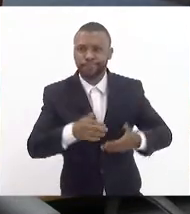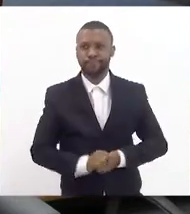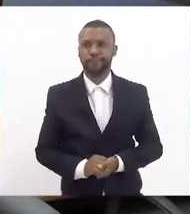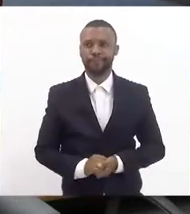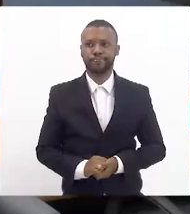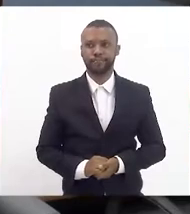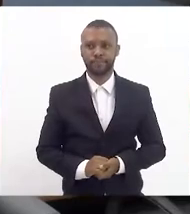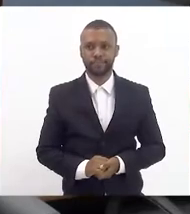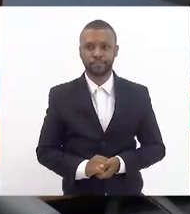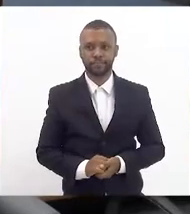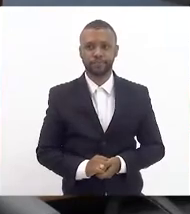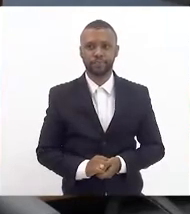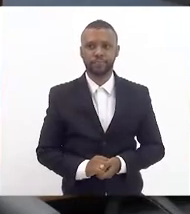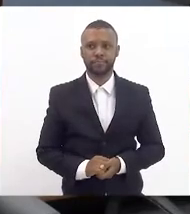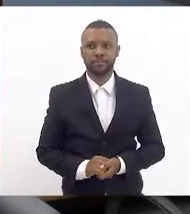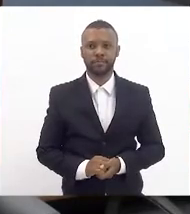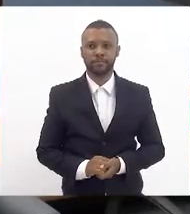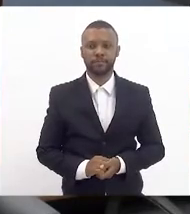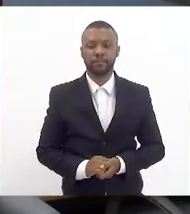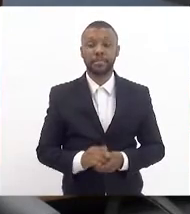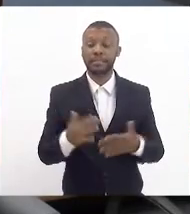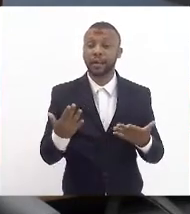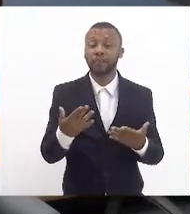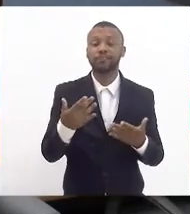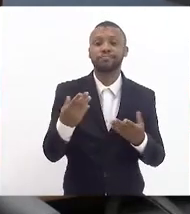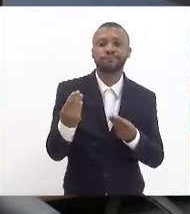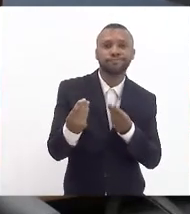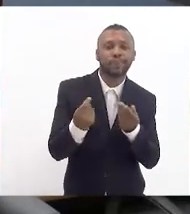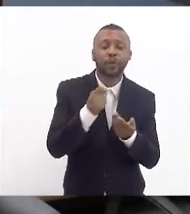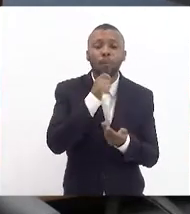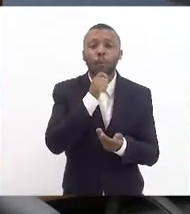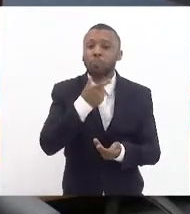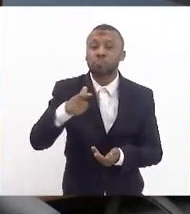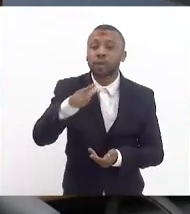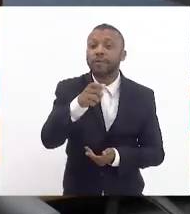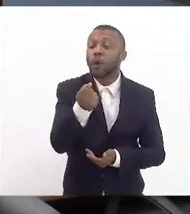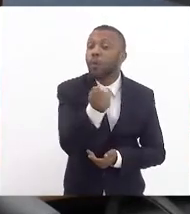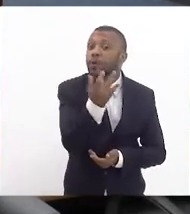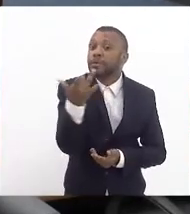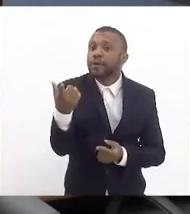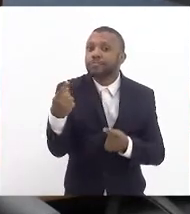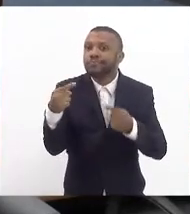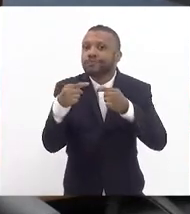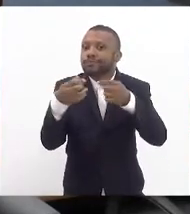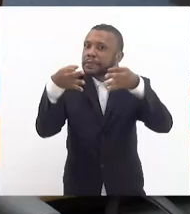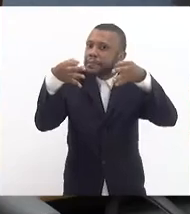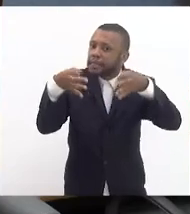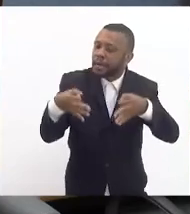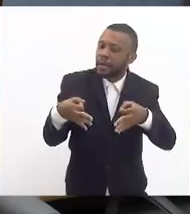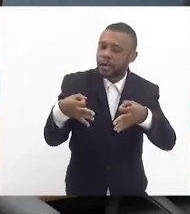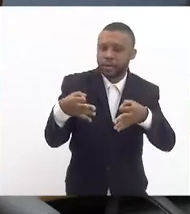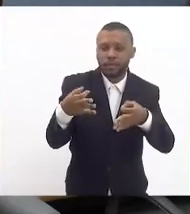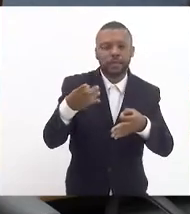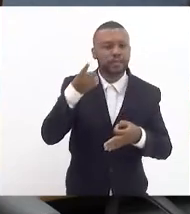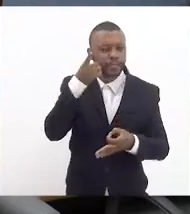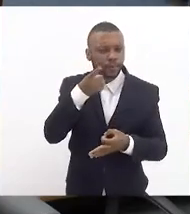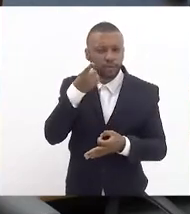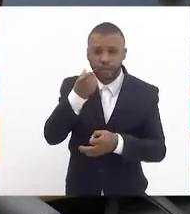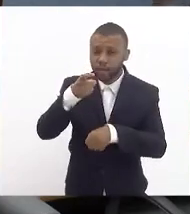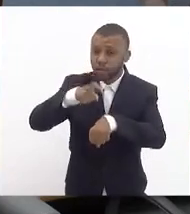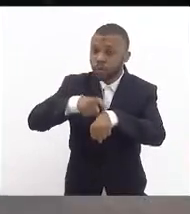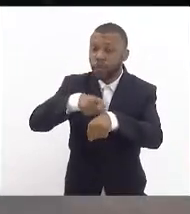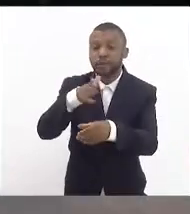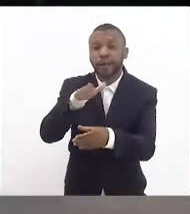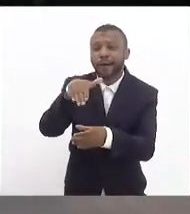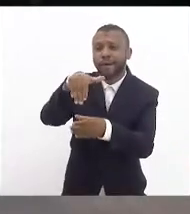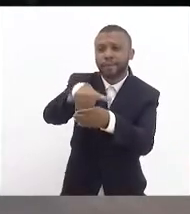como não houveram aí o número suficiente de deputados na votação,